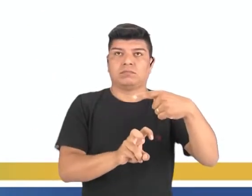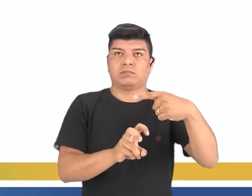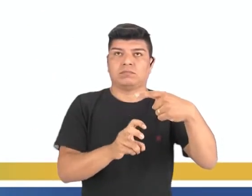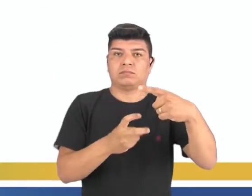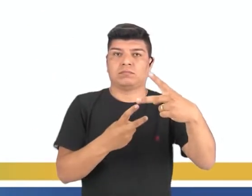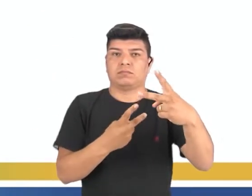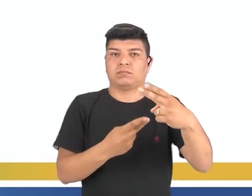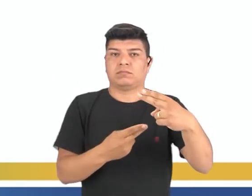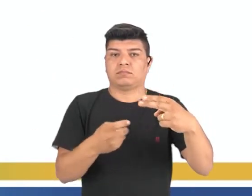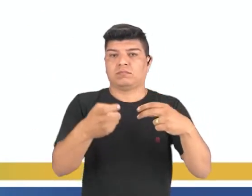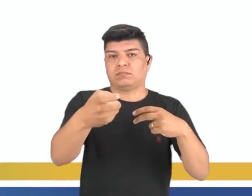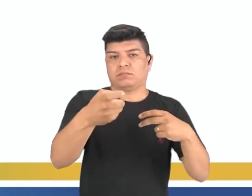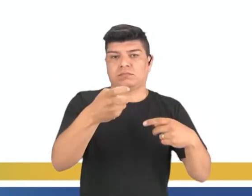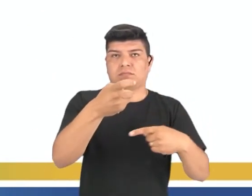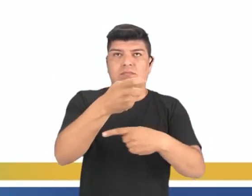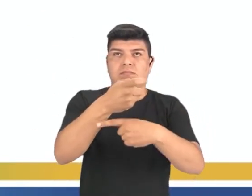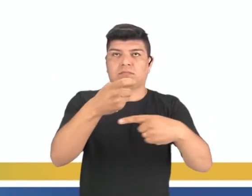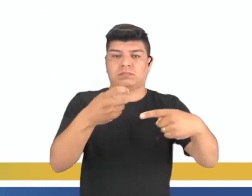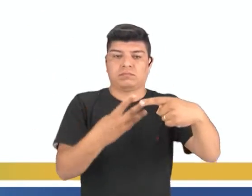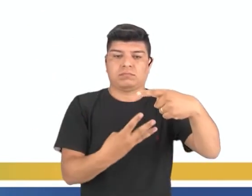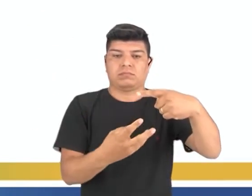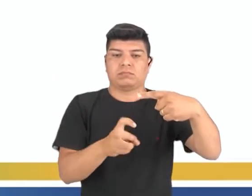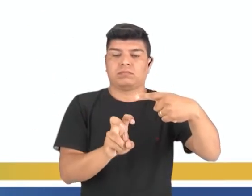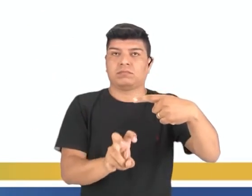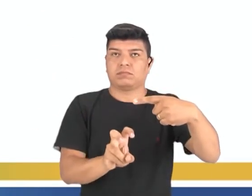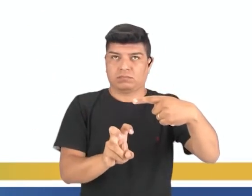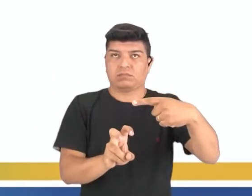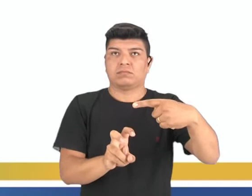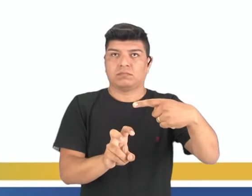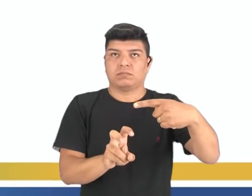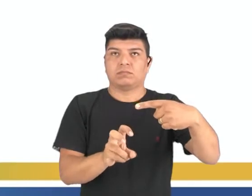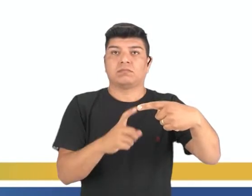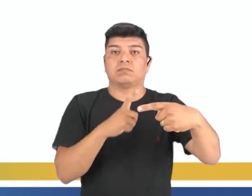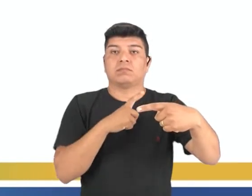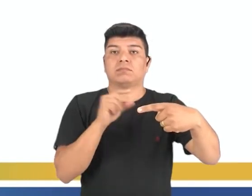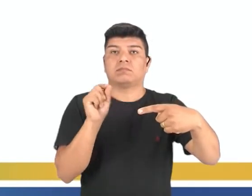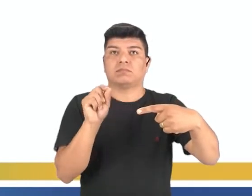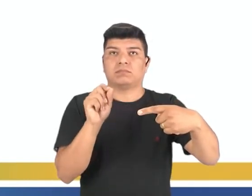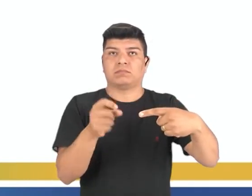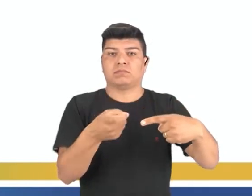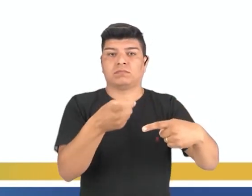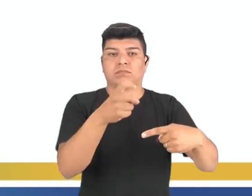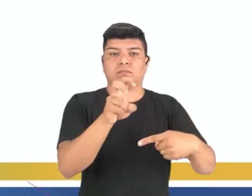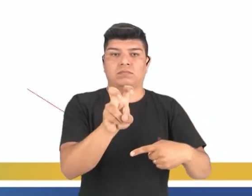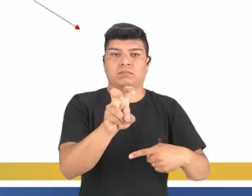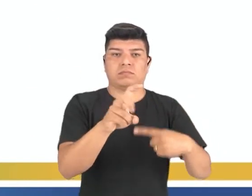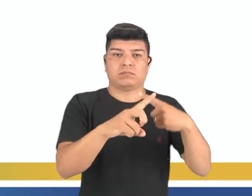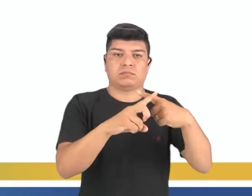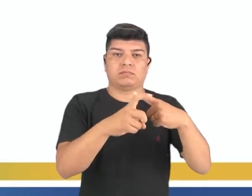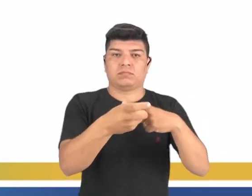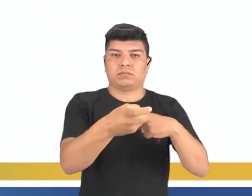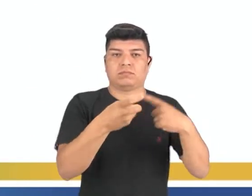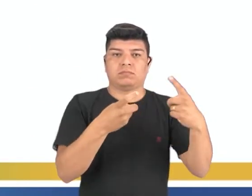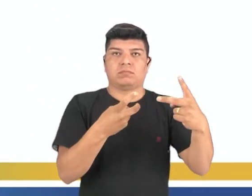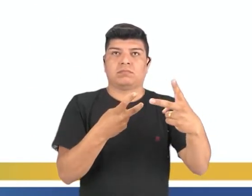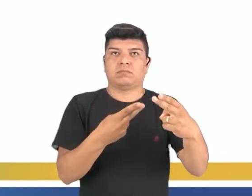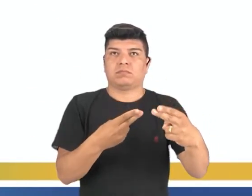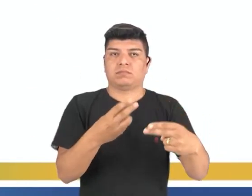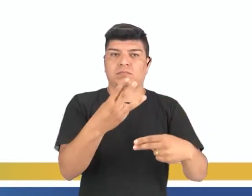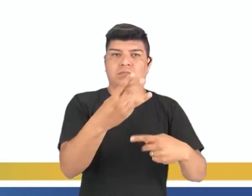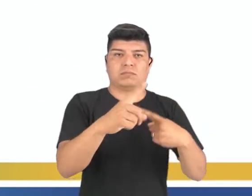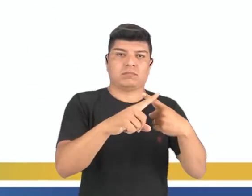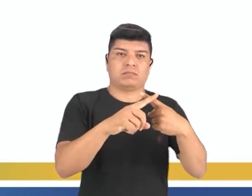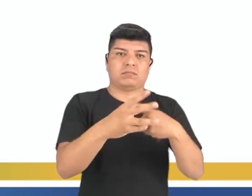45. Aplicando a propriedade fundamental das proporções, nós temos que 5 vezes x é igual a